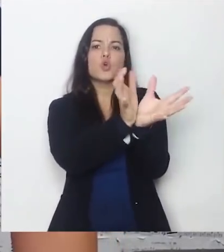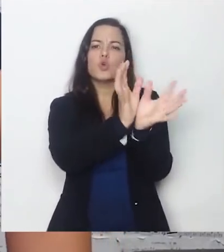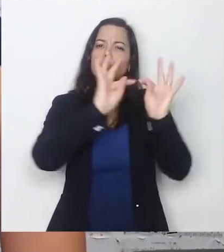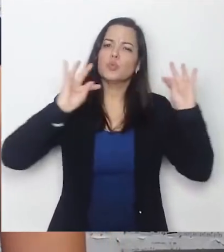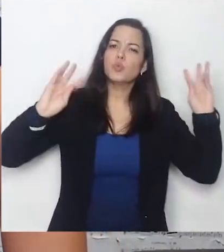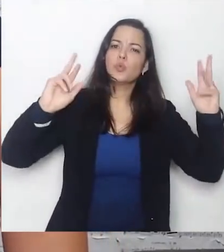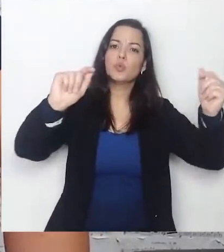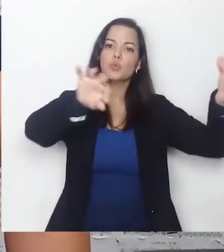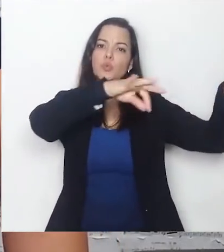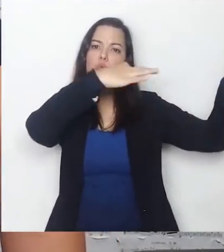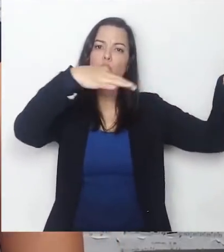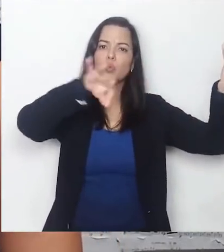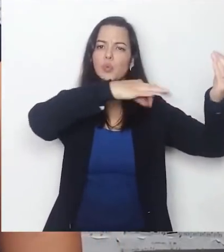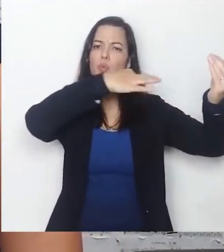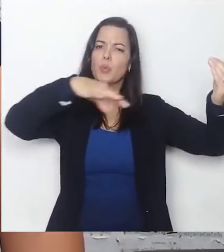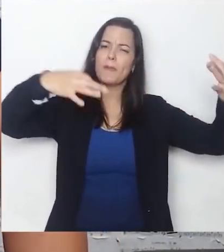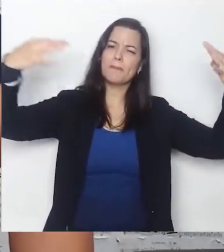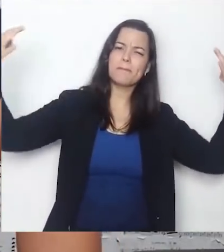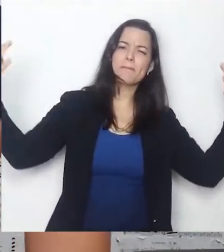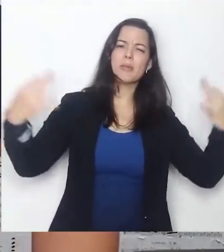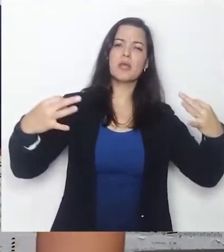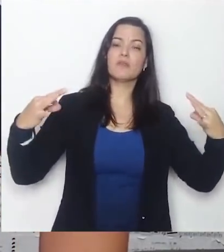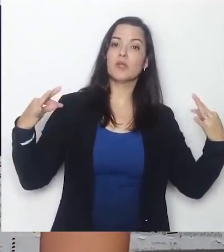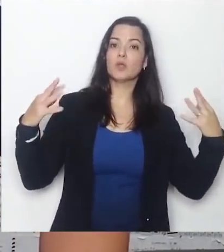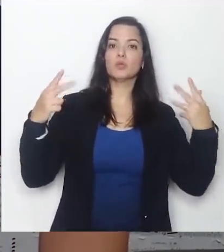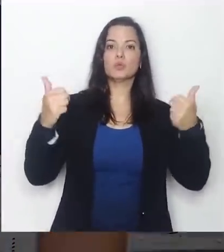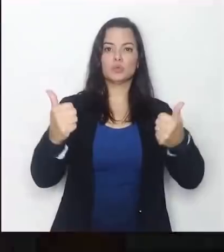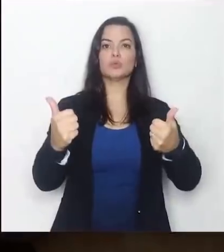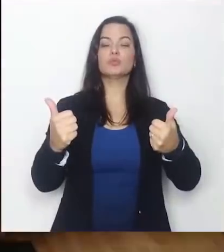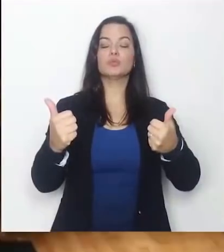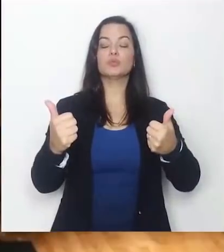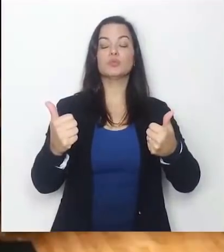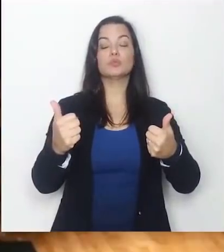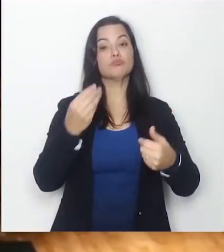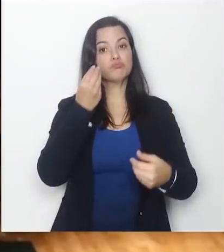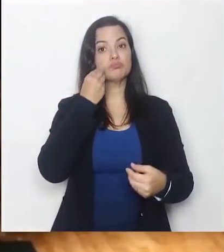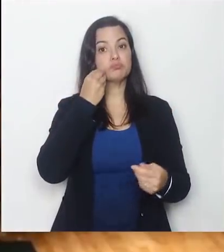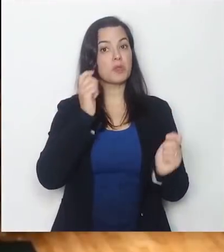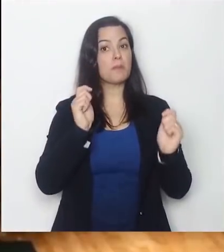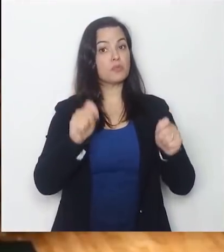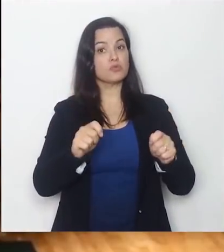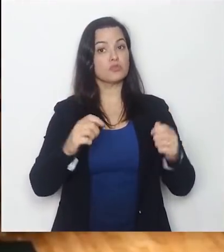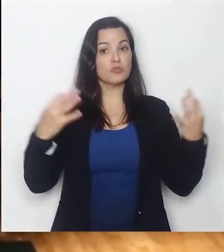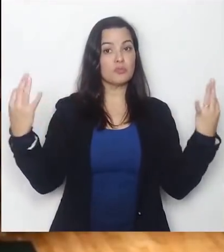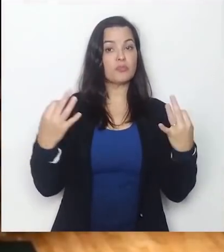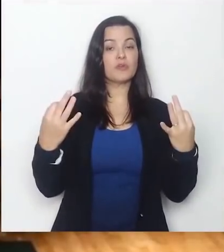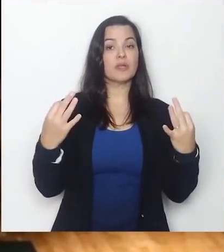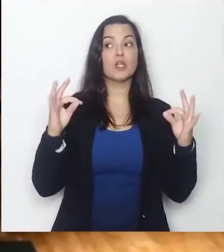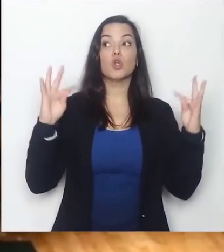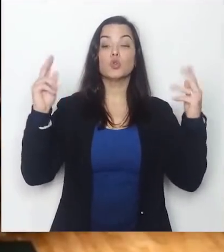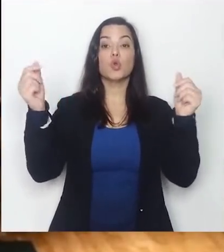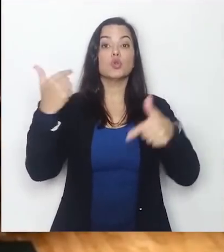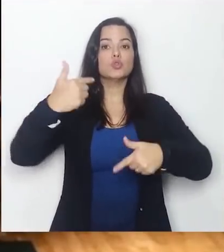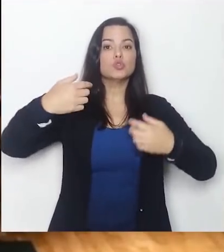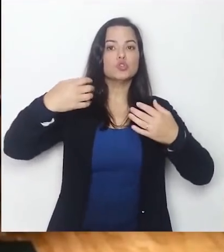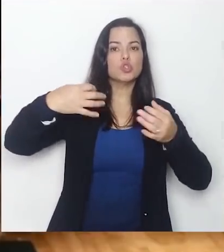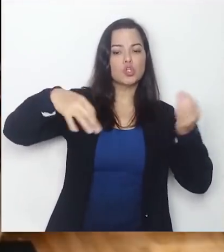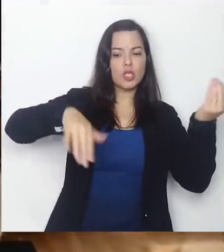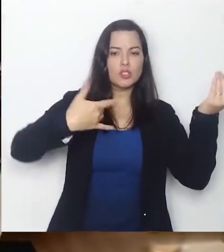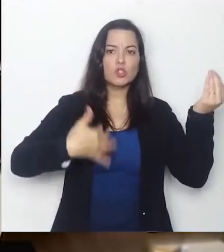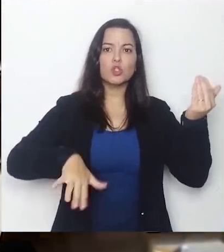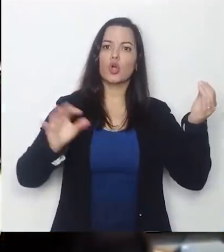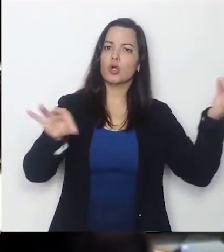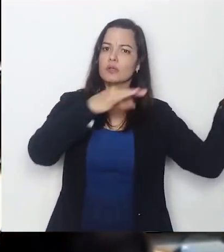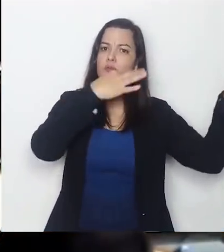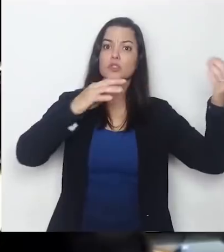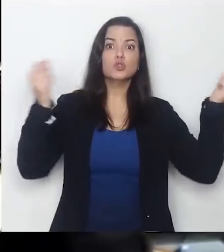e fazê-la tocar o mais perfeito possível, para que a orquestra toque junto e pense na música